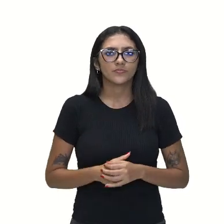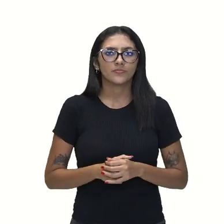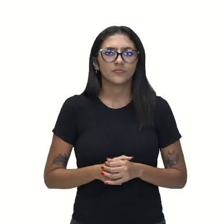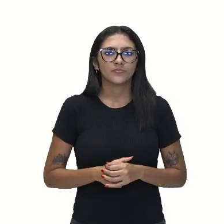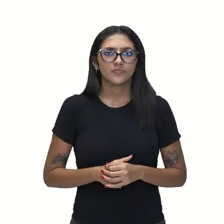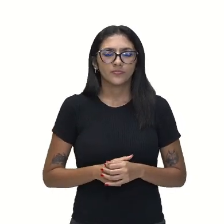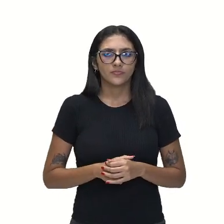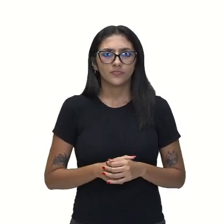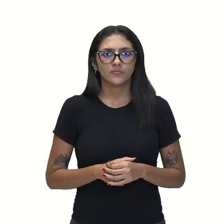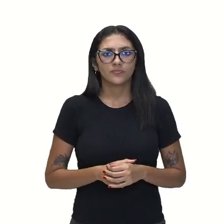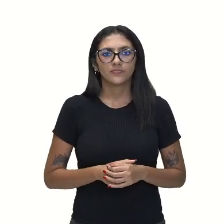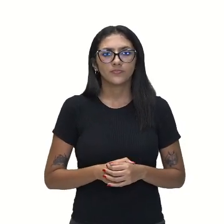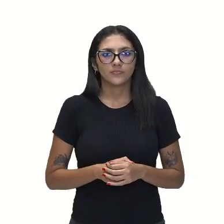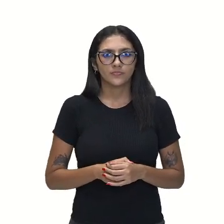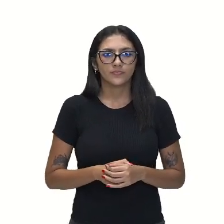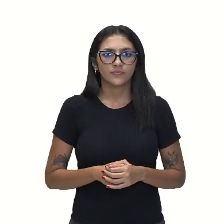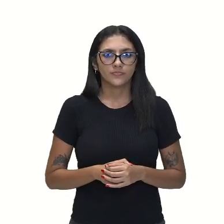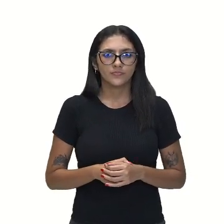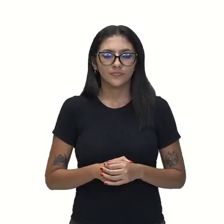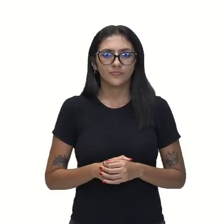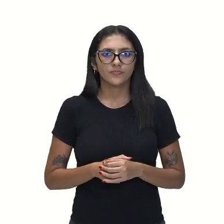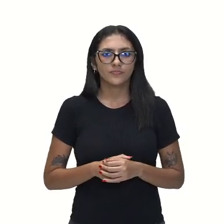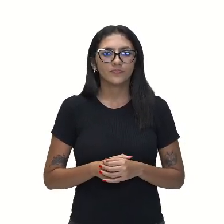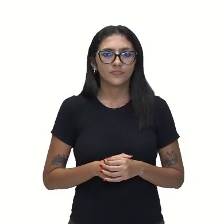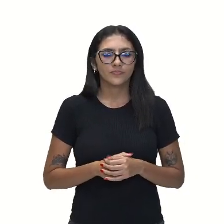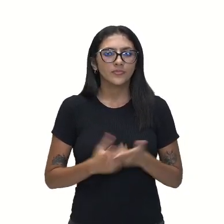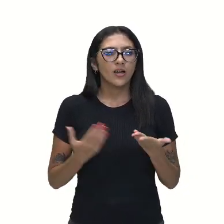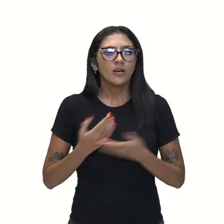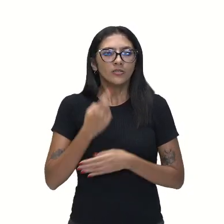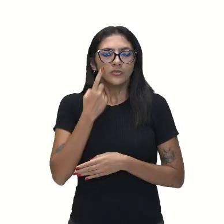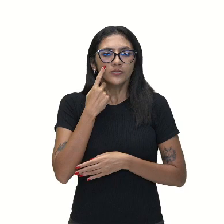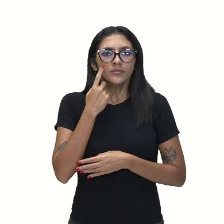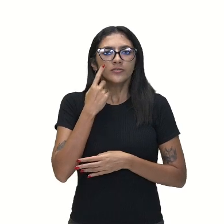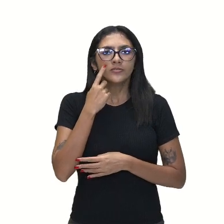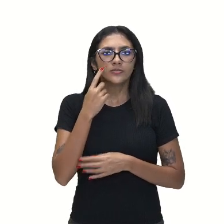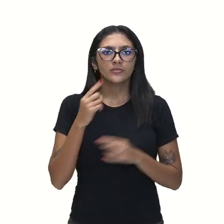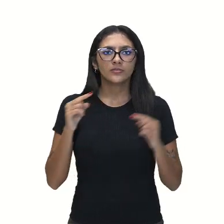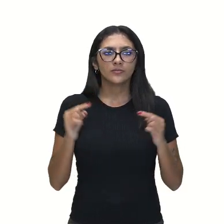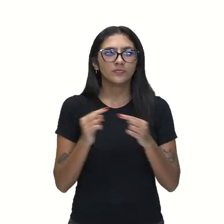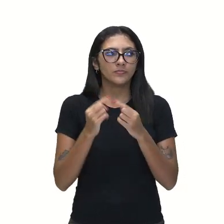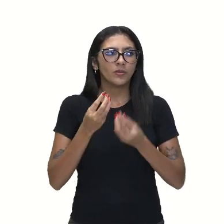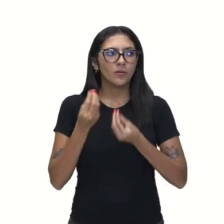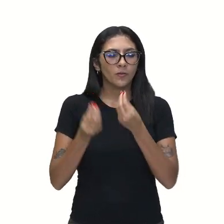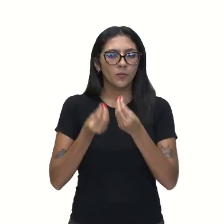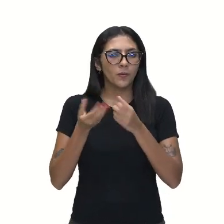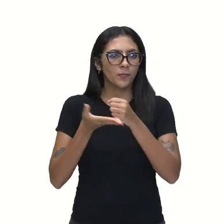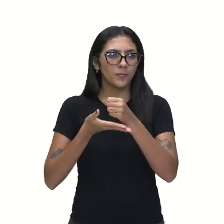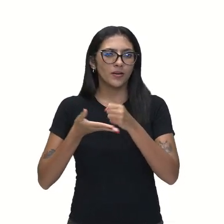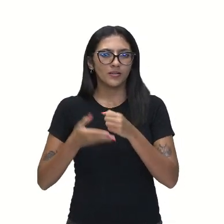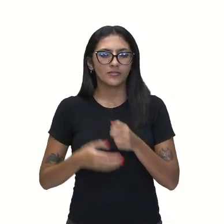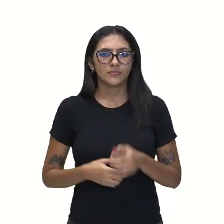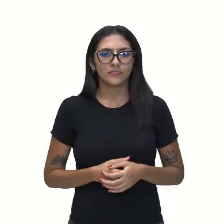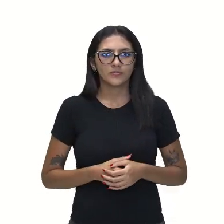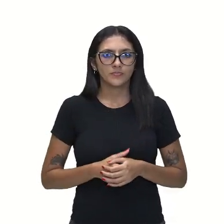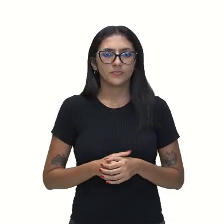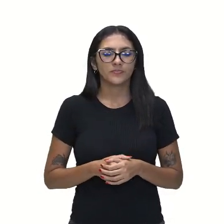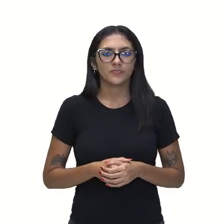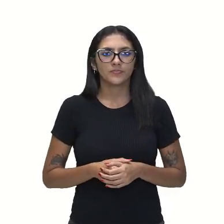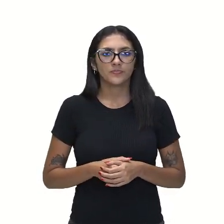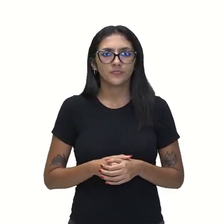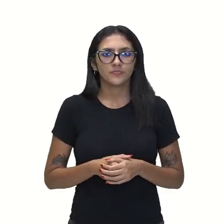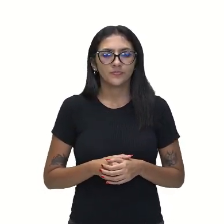tá? Vamos seguindo. Agora a gente vai igualar as bases, né? Aqui